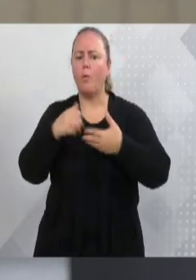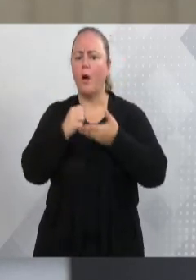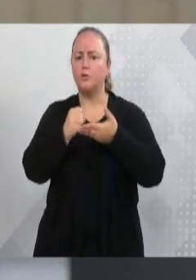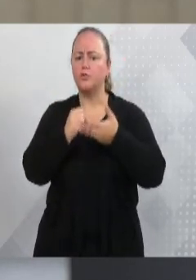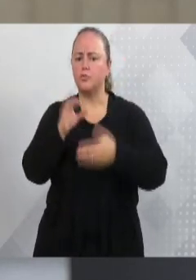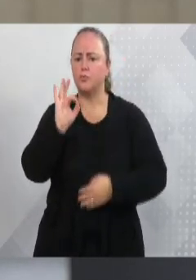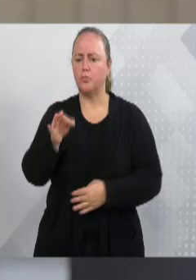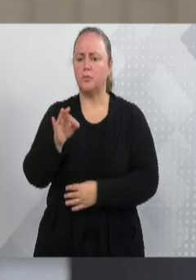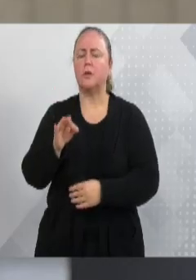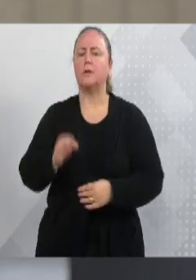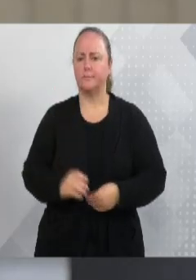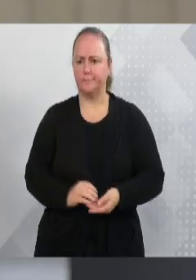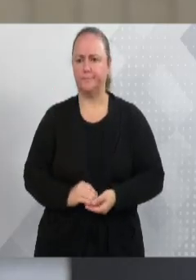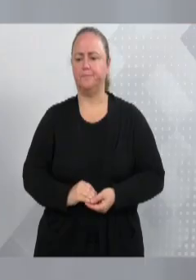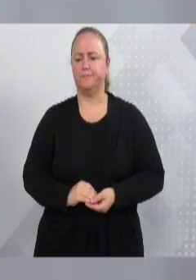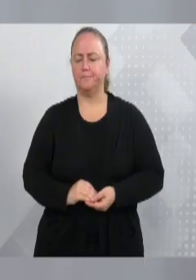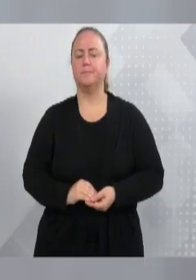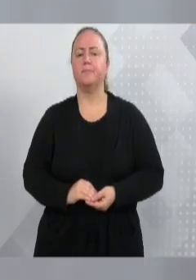obrigado